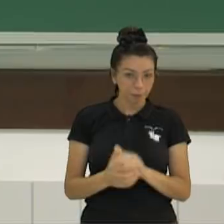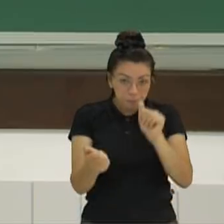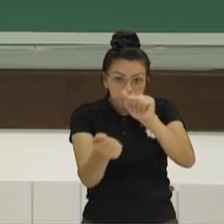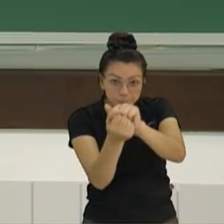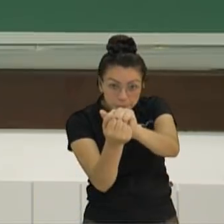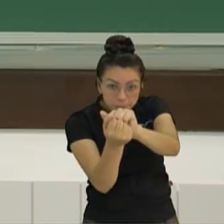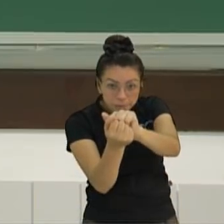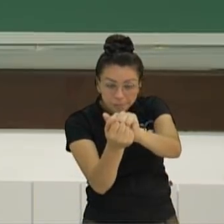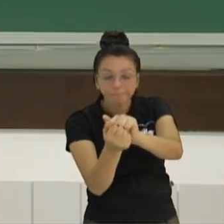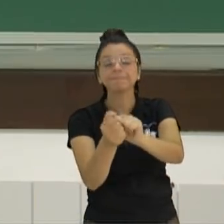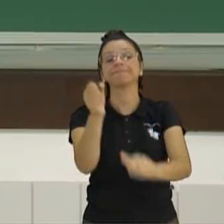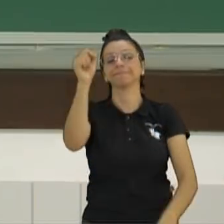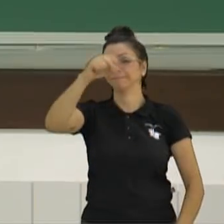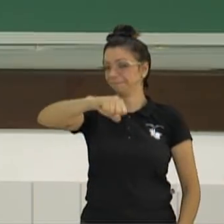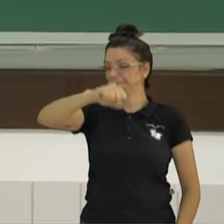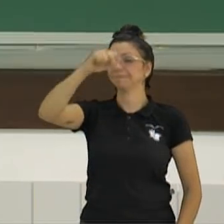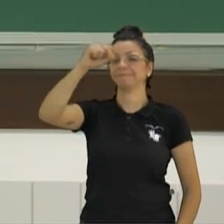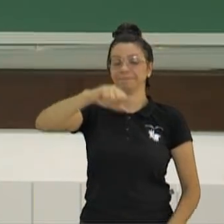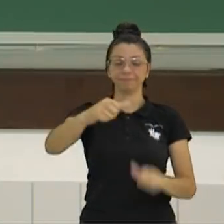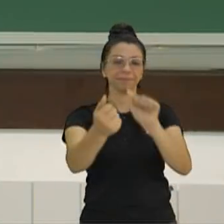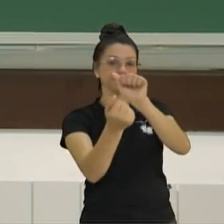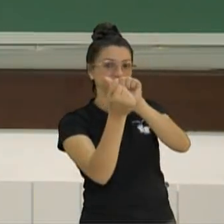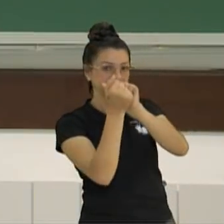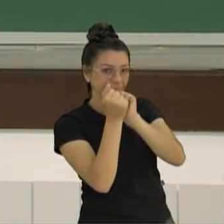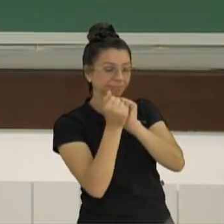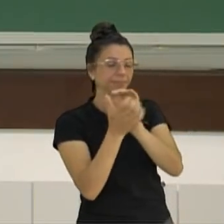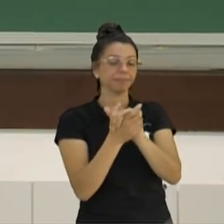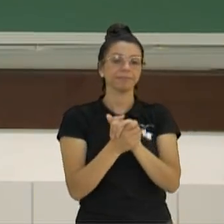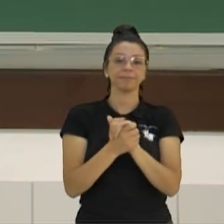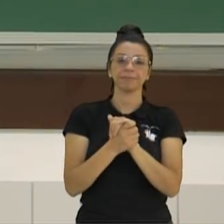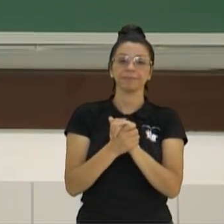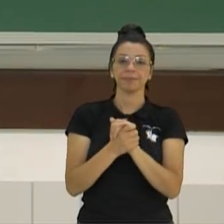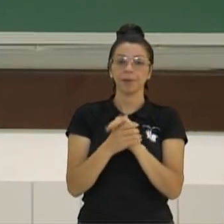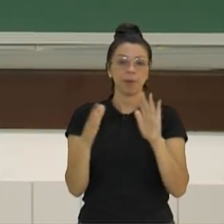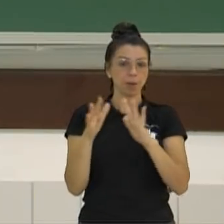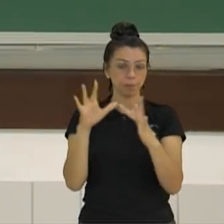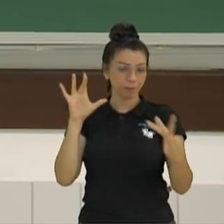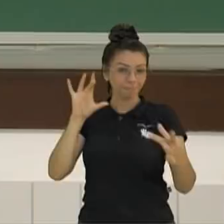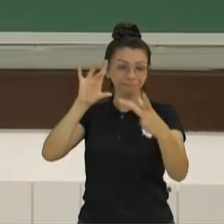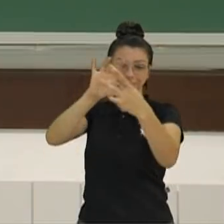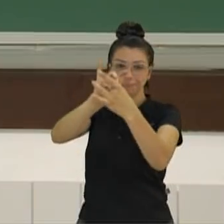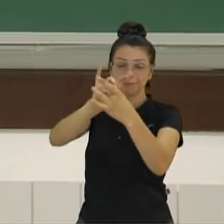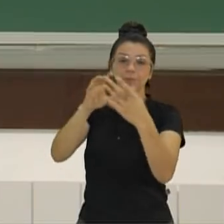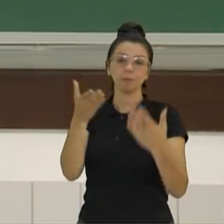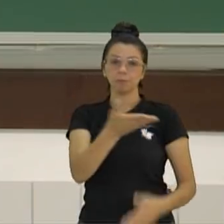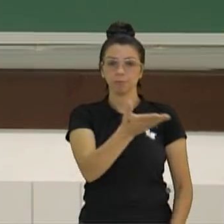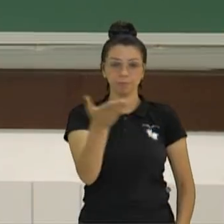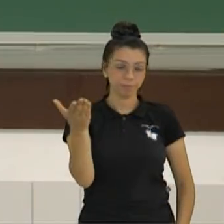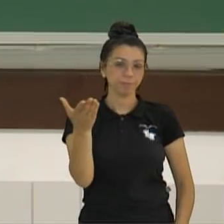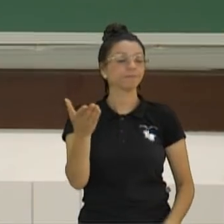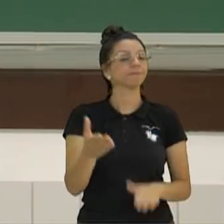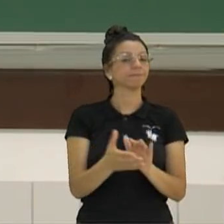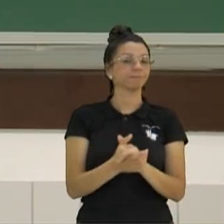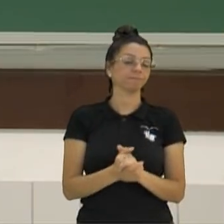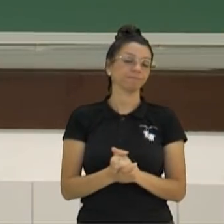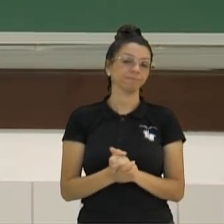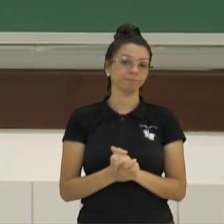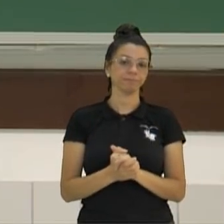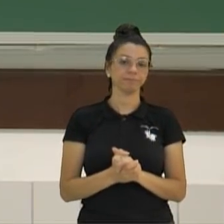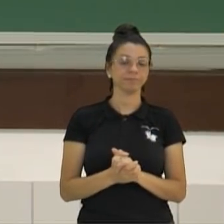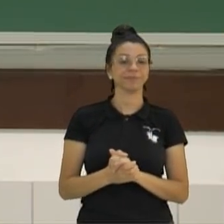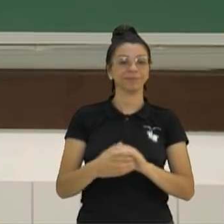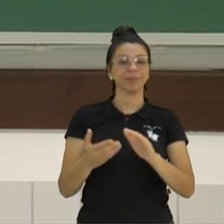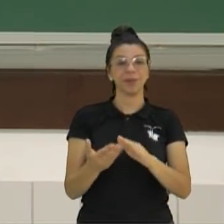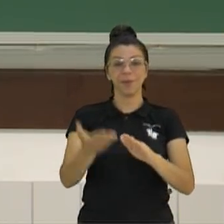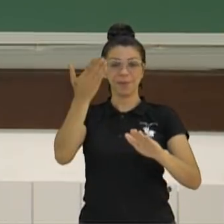comigo? Sim, estão sim, porque eu estou bem conectada aqui do outro ladinho aqui da